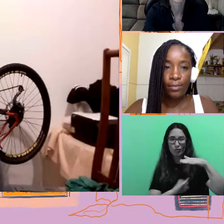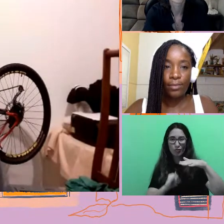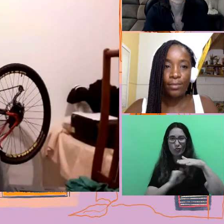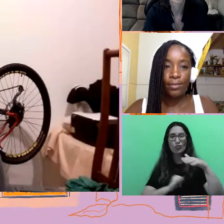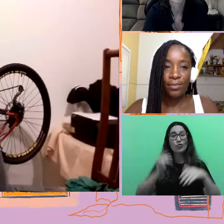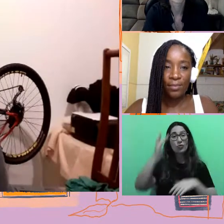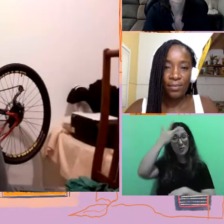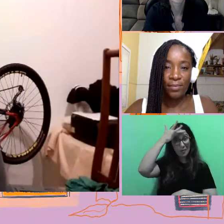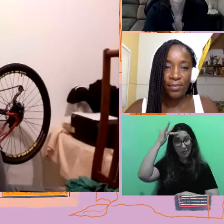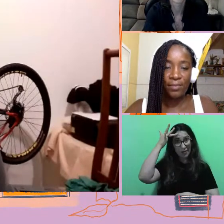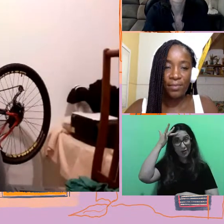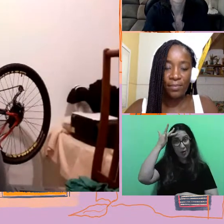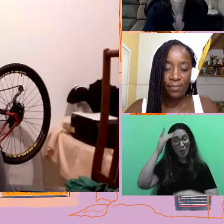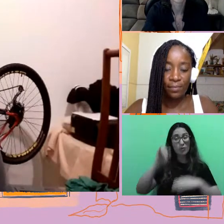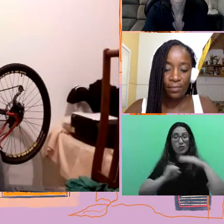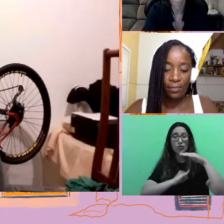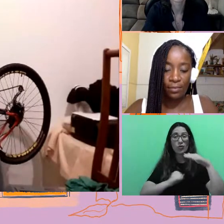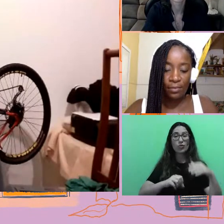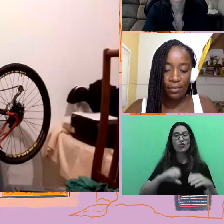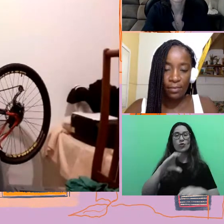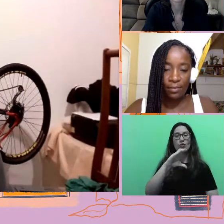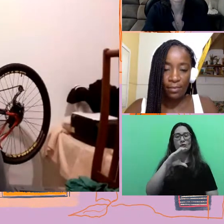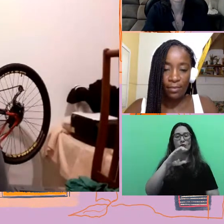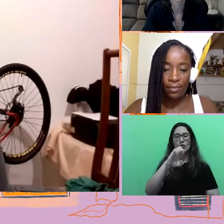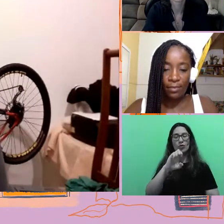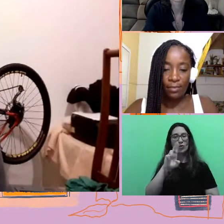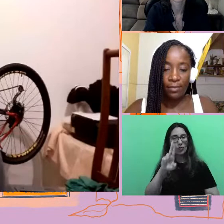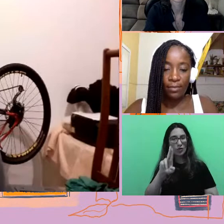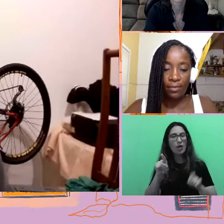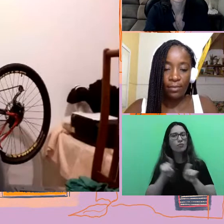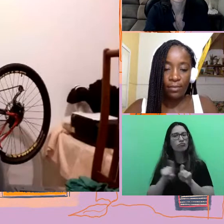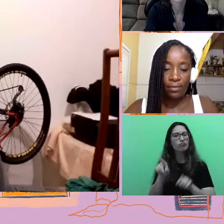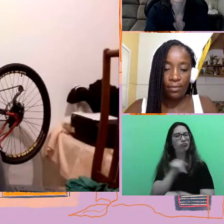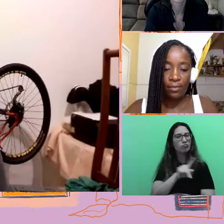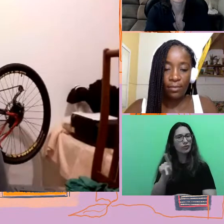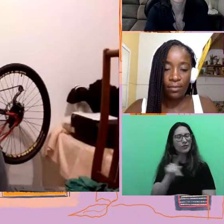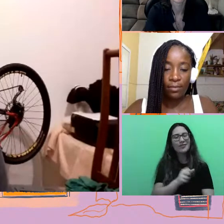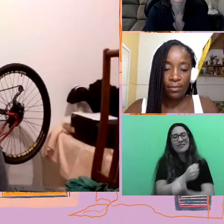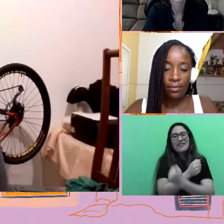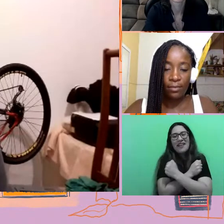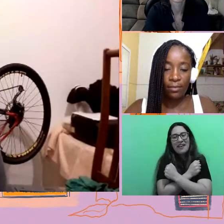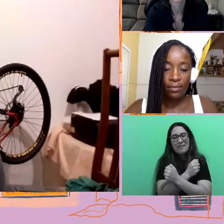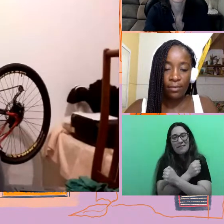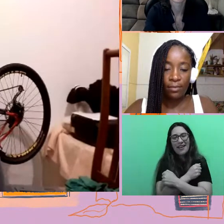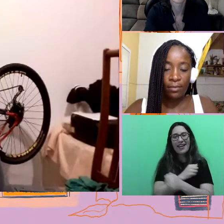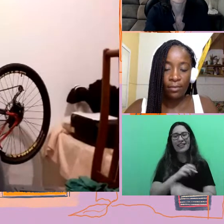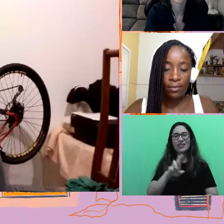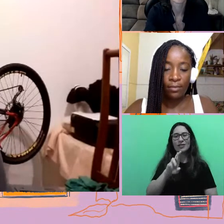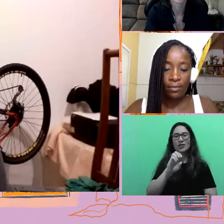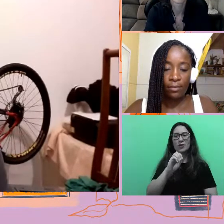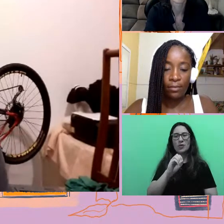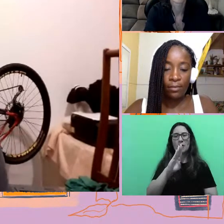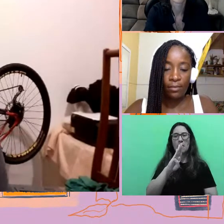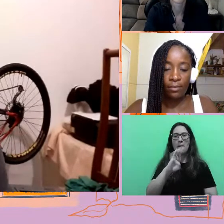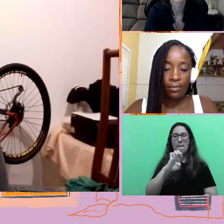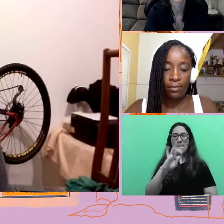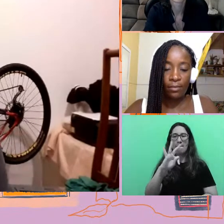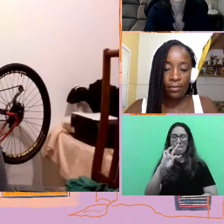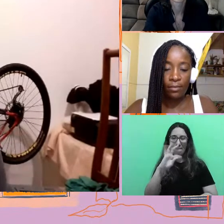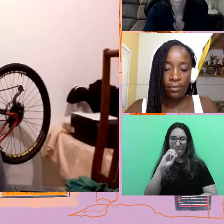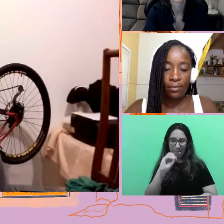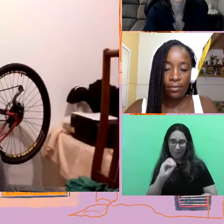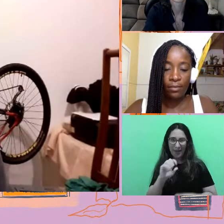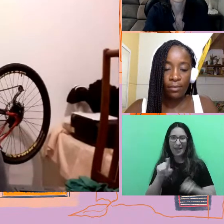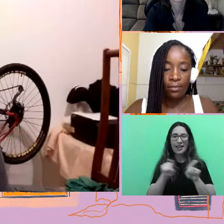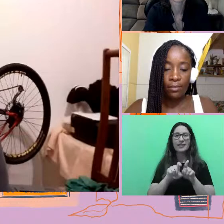do CEL Heliópolis, professora Arlete Pessoli. Mandar um abraço aqui para o professor Roberto, professor Silas, né,